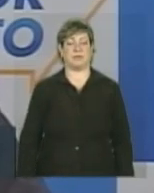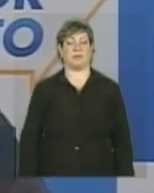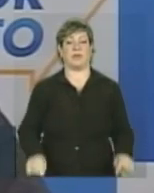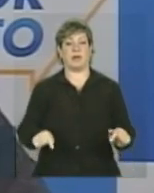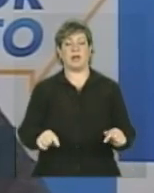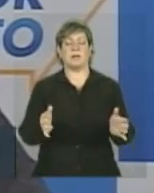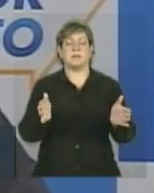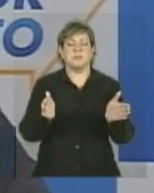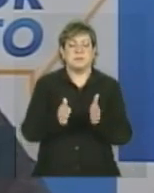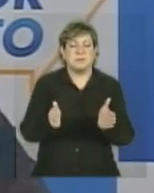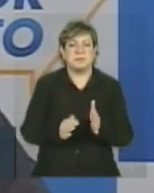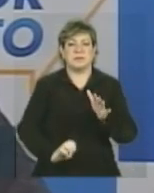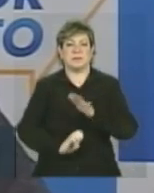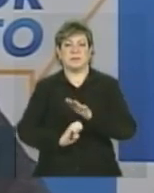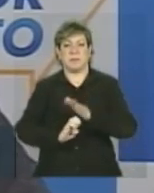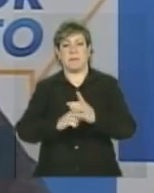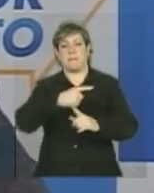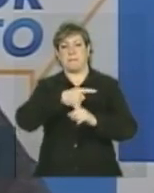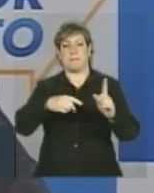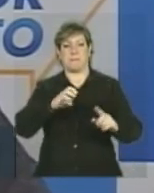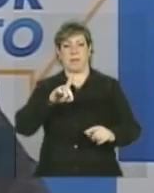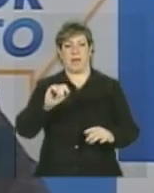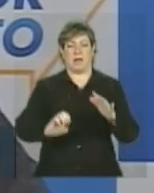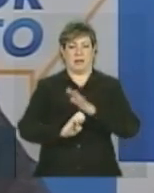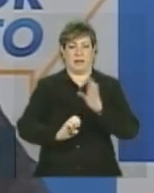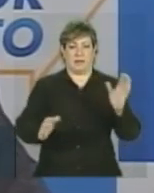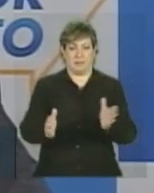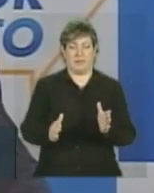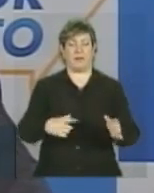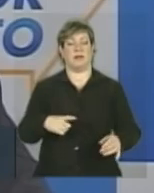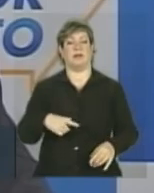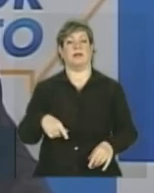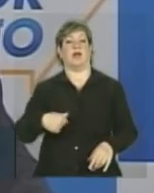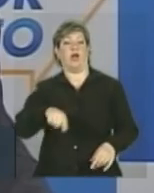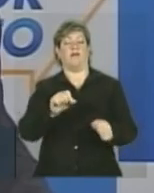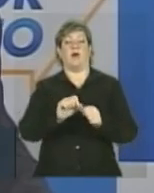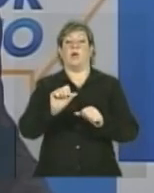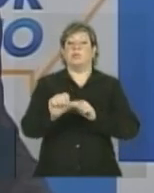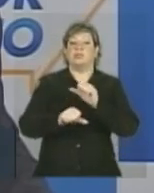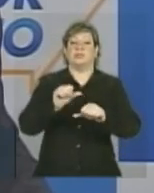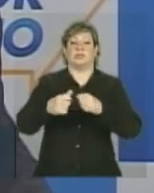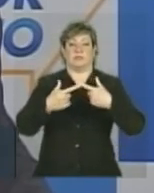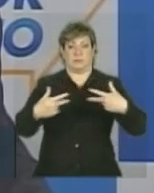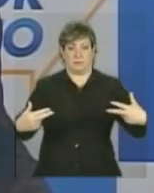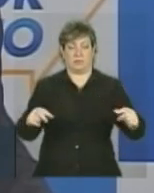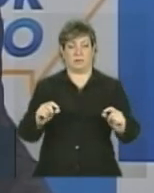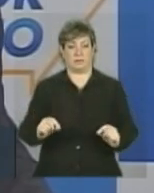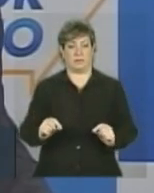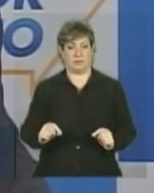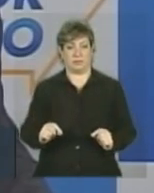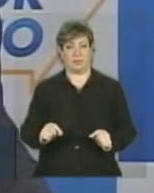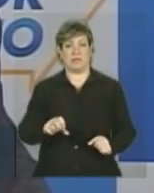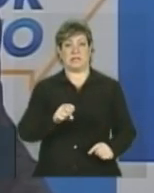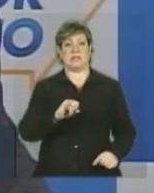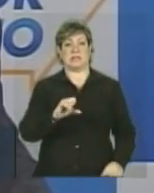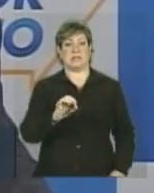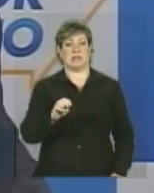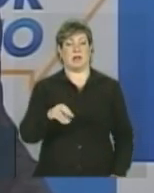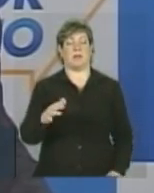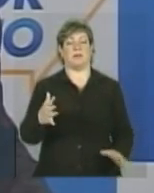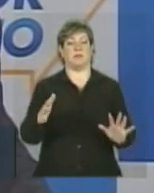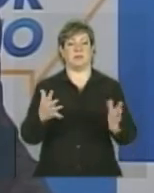Micro, pequenas e médias empresas, a gente está fazendo modificações no sistema, em